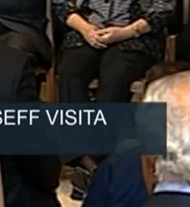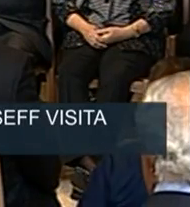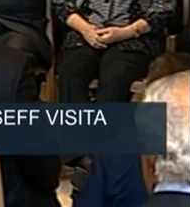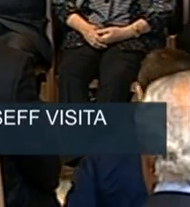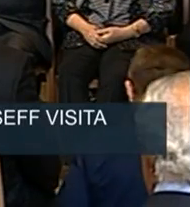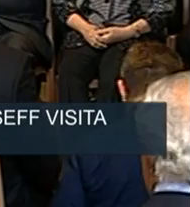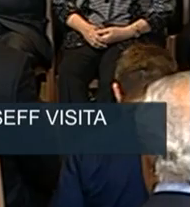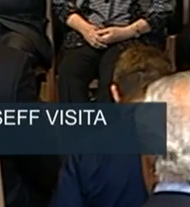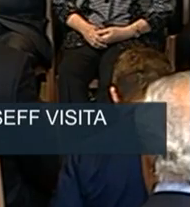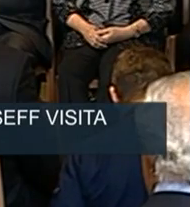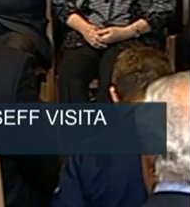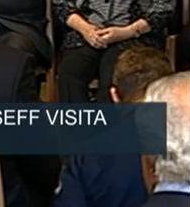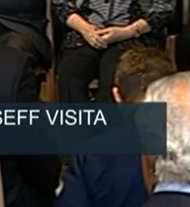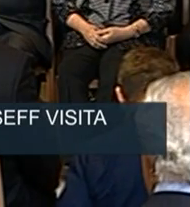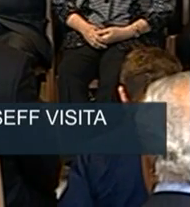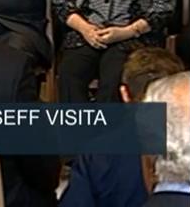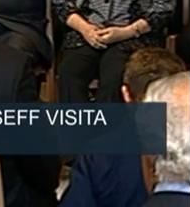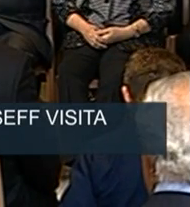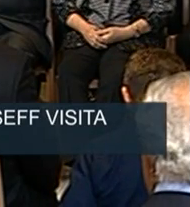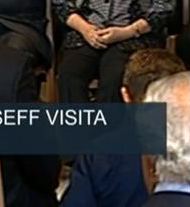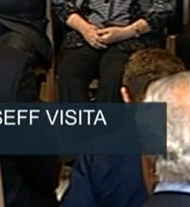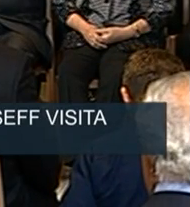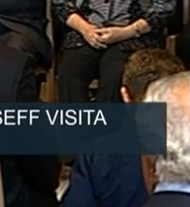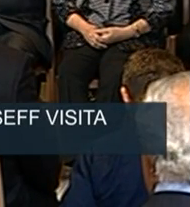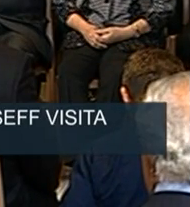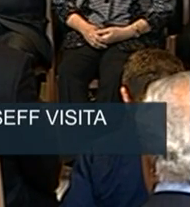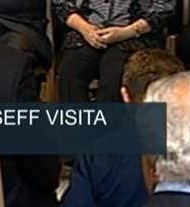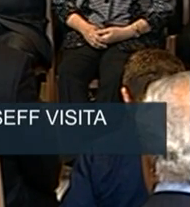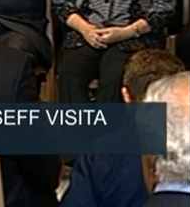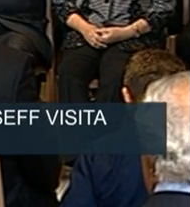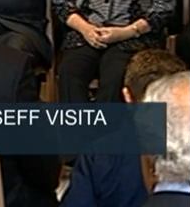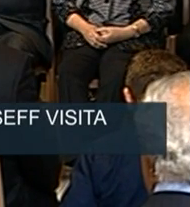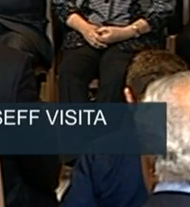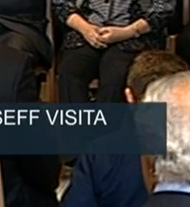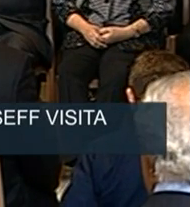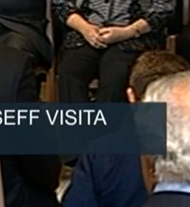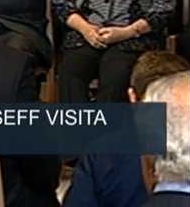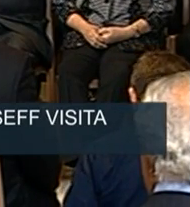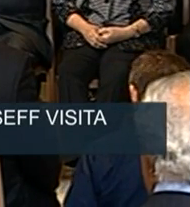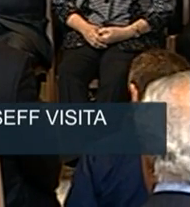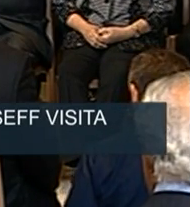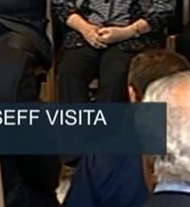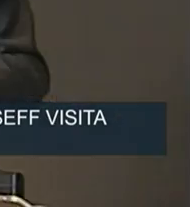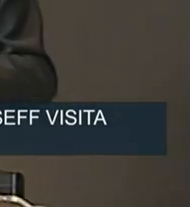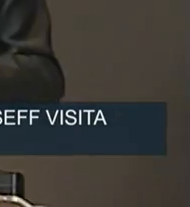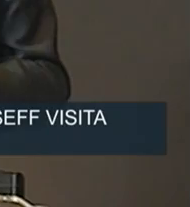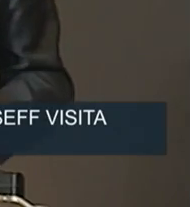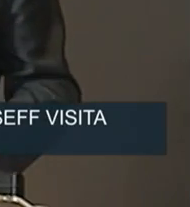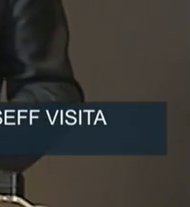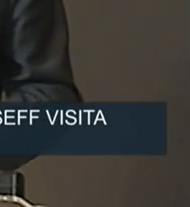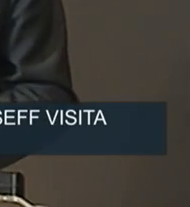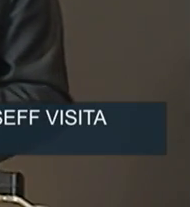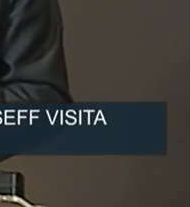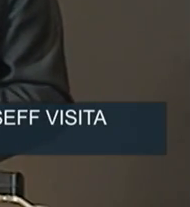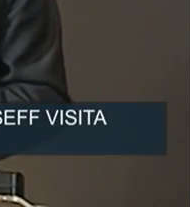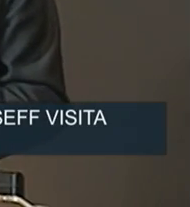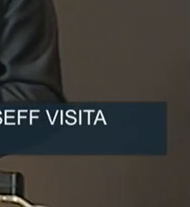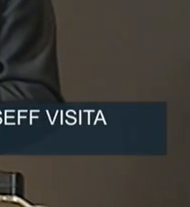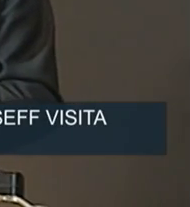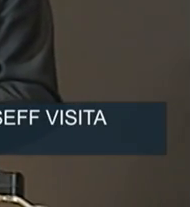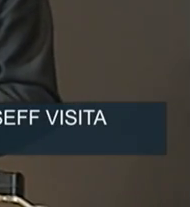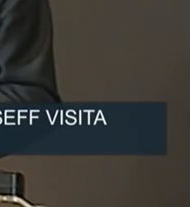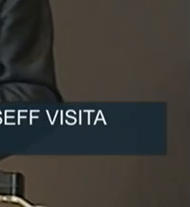o Brasil precisa. E disse bem o prefeito Kassab, quando disse que a presença da